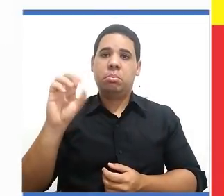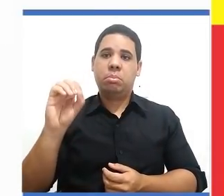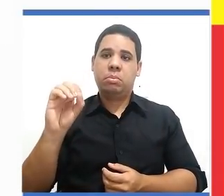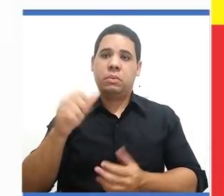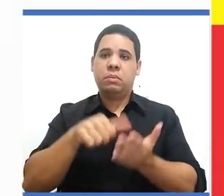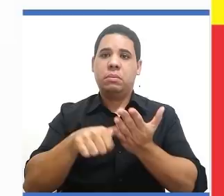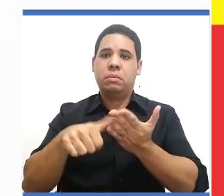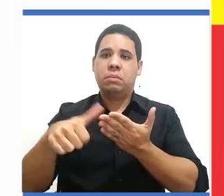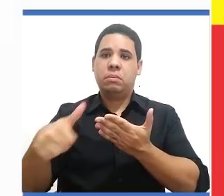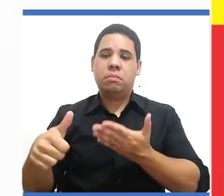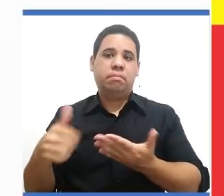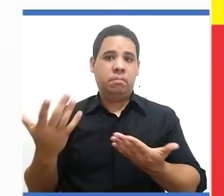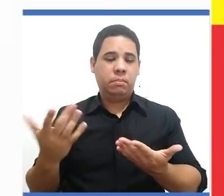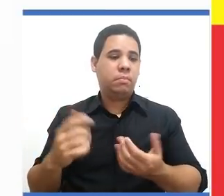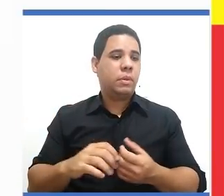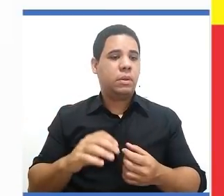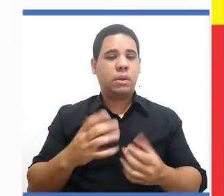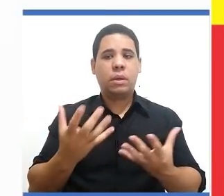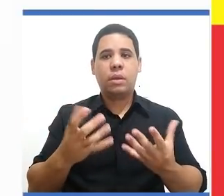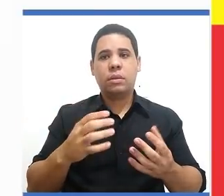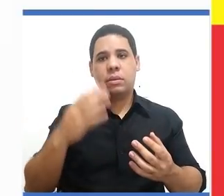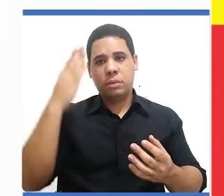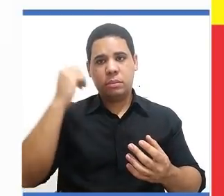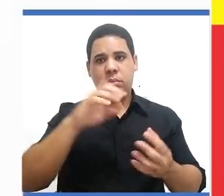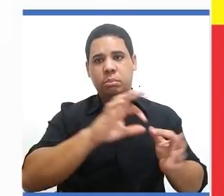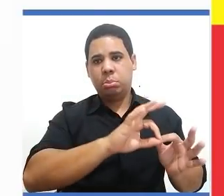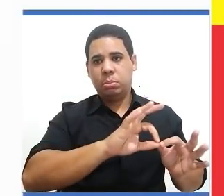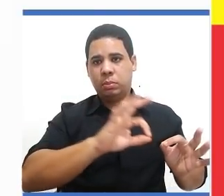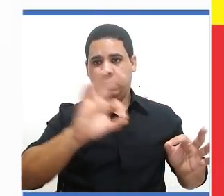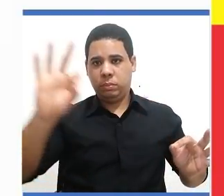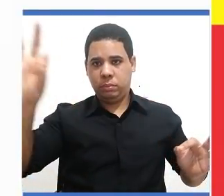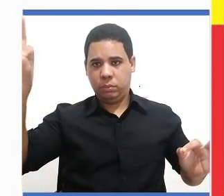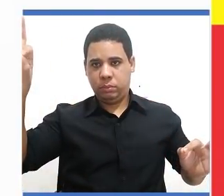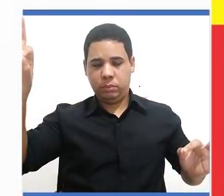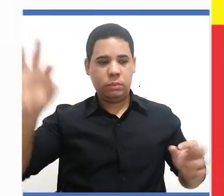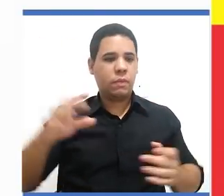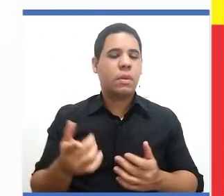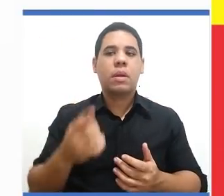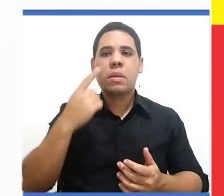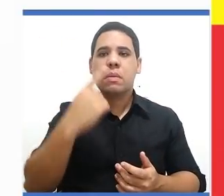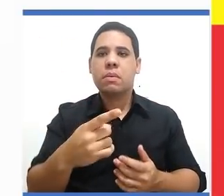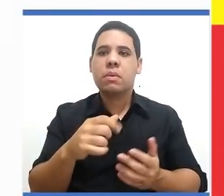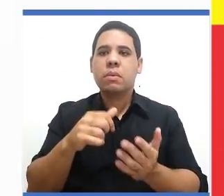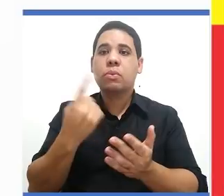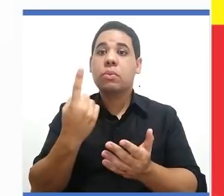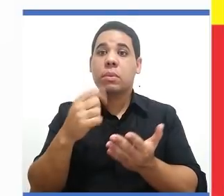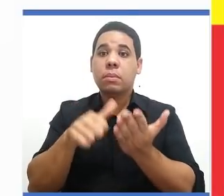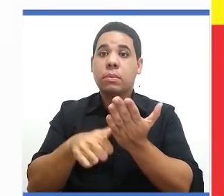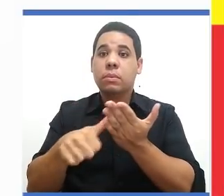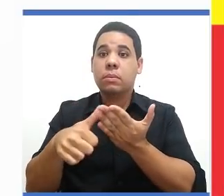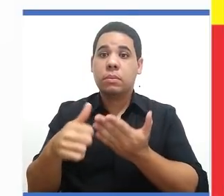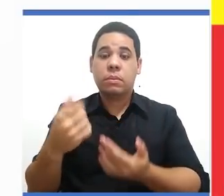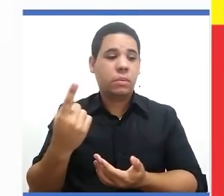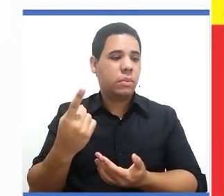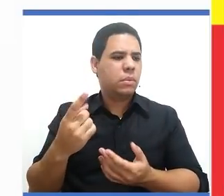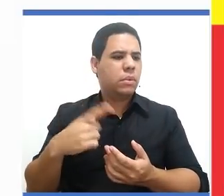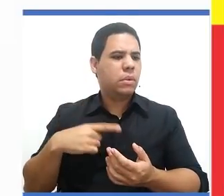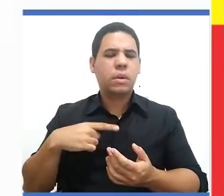diagonal. Só que a gente viu polegada. Então, uma polegada tem quantos?